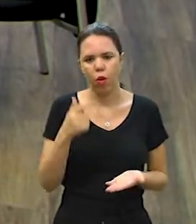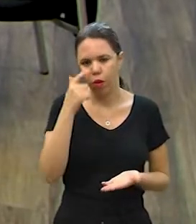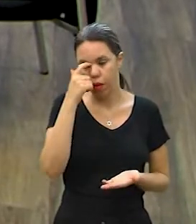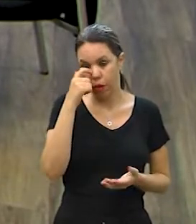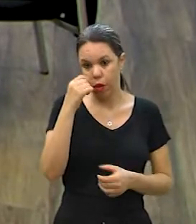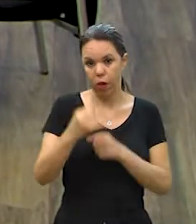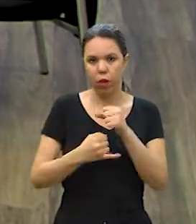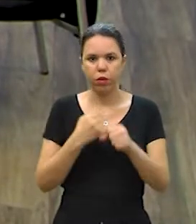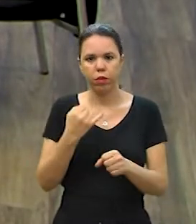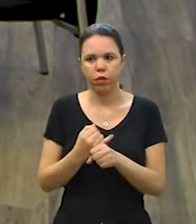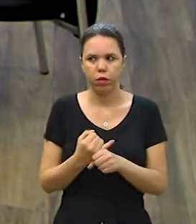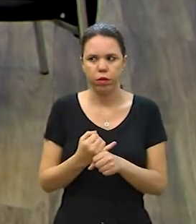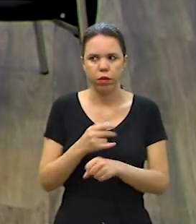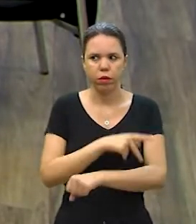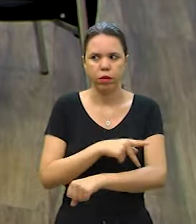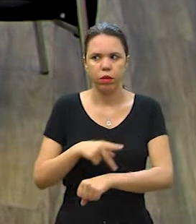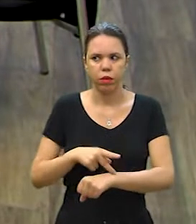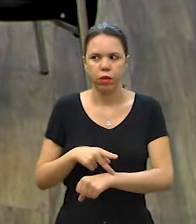É online.